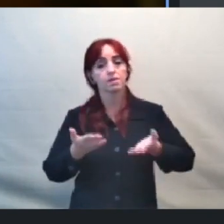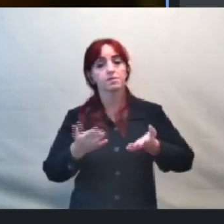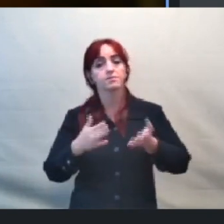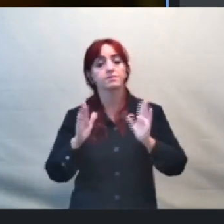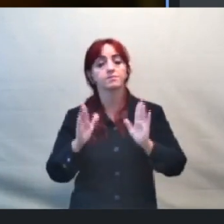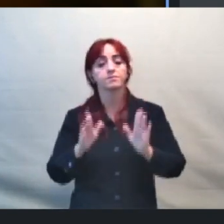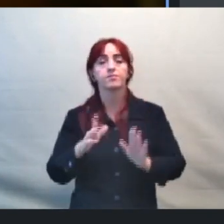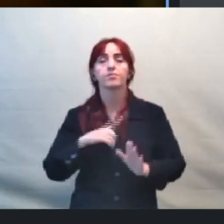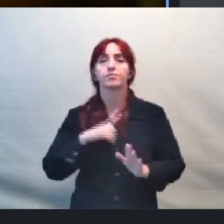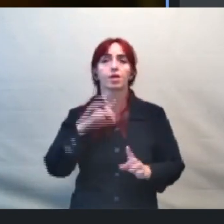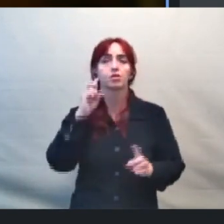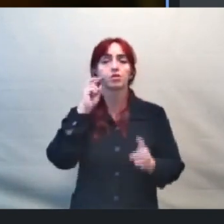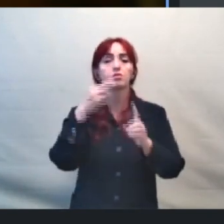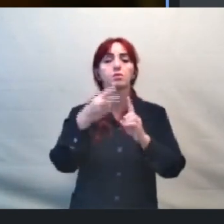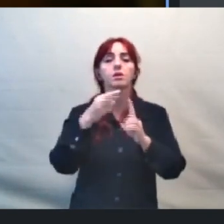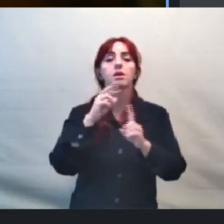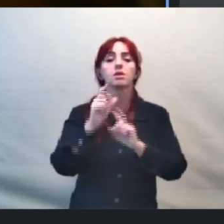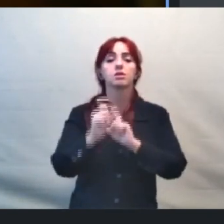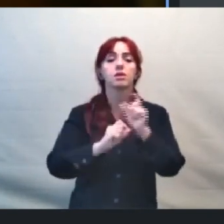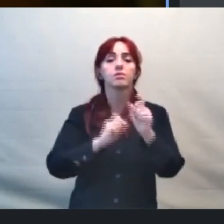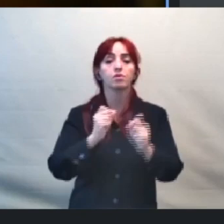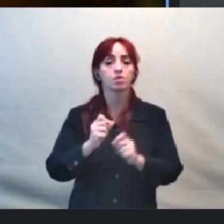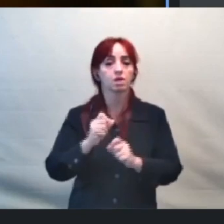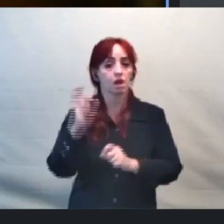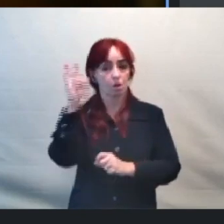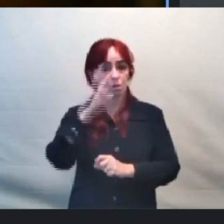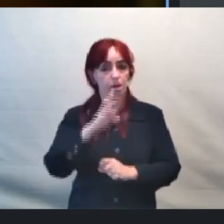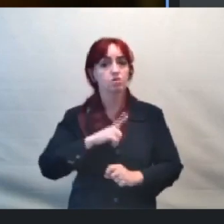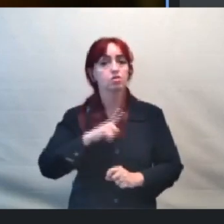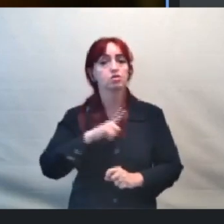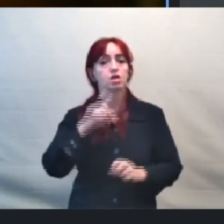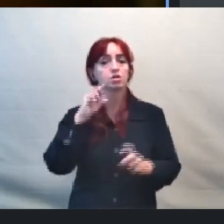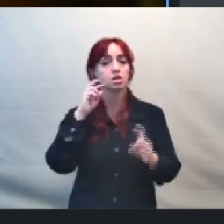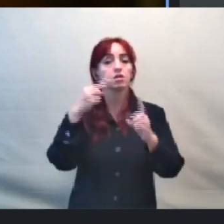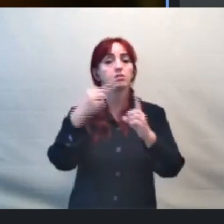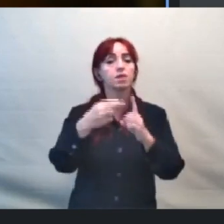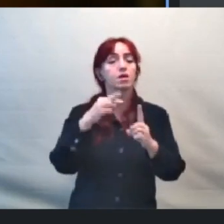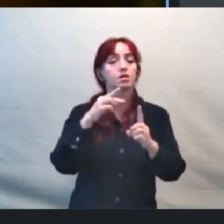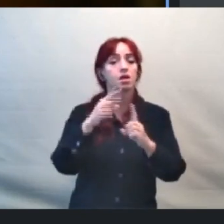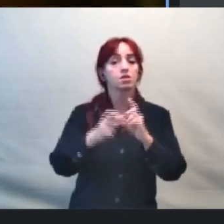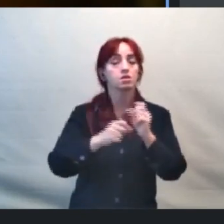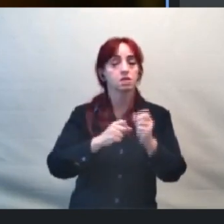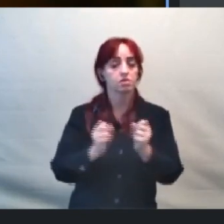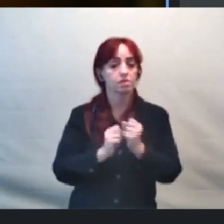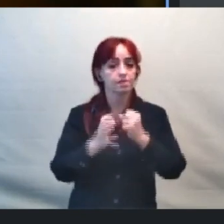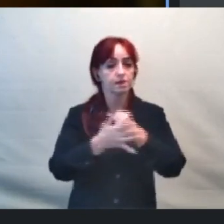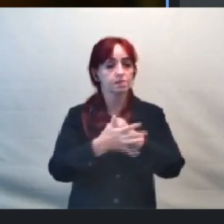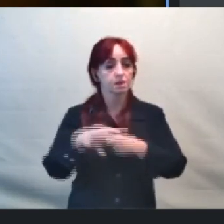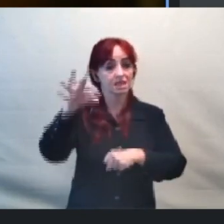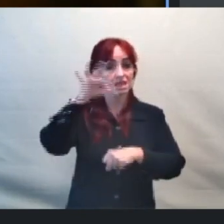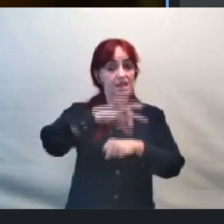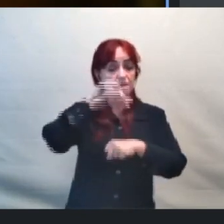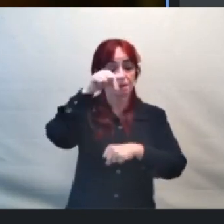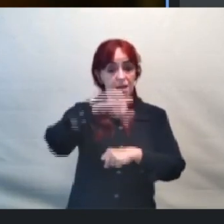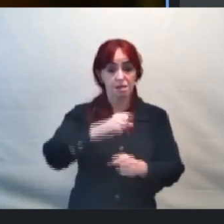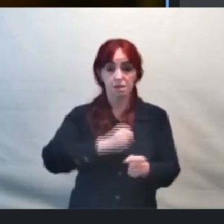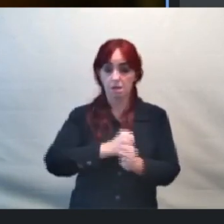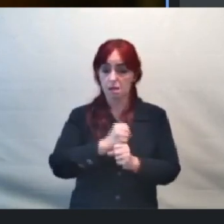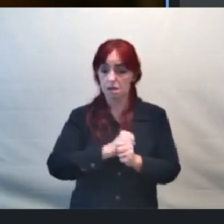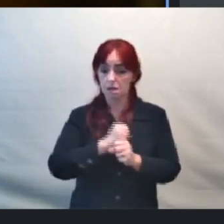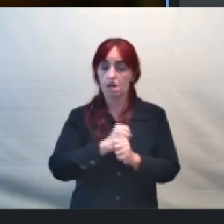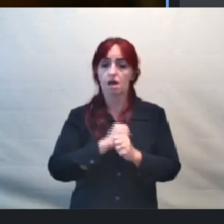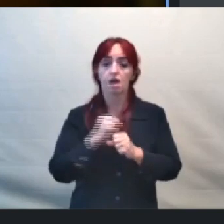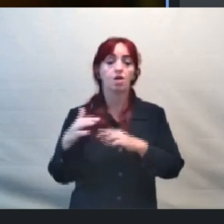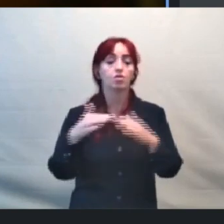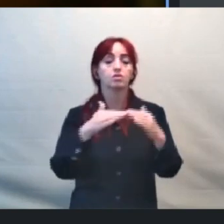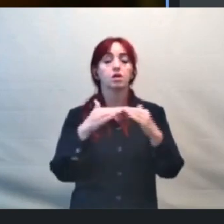gente já tinha uma expectativa, né? O Brasil todo já tinha uma expectativa para uma epidemia de dengue para esse ano, de acordo com